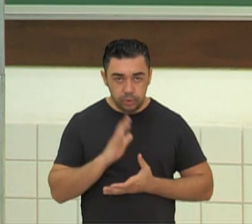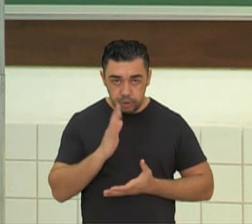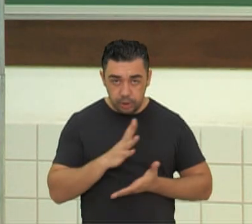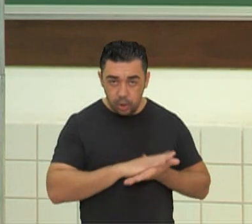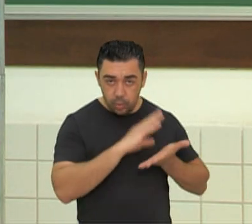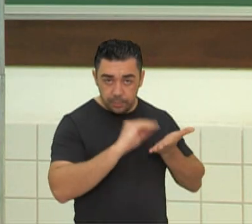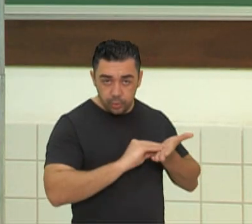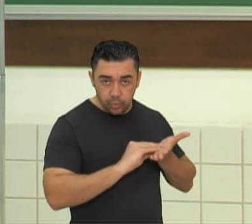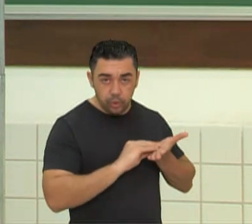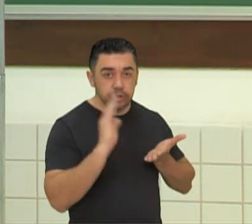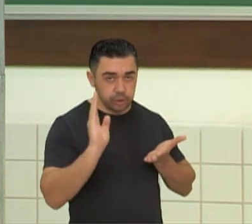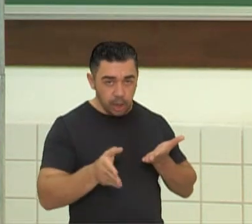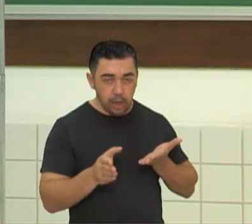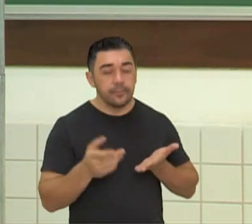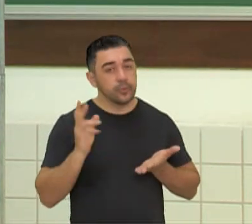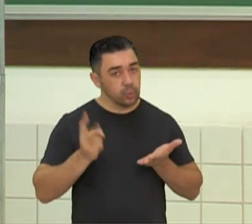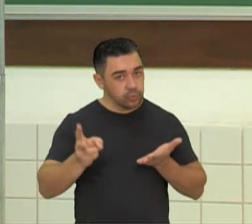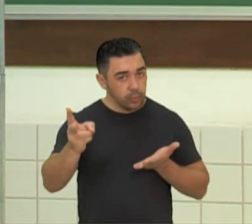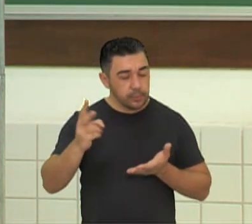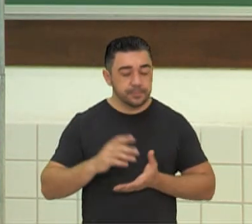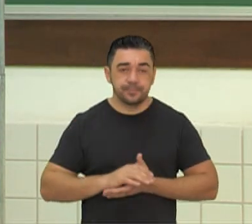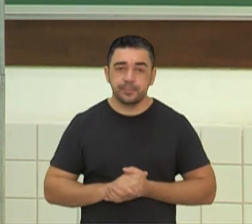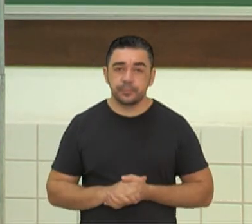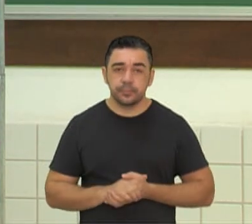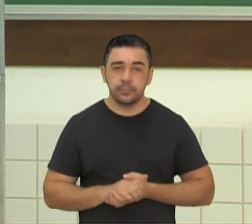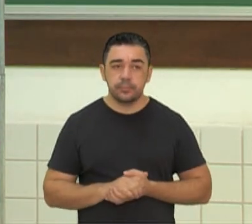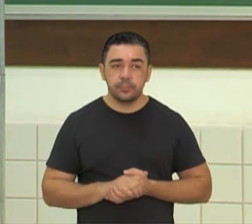Anotado? Vamos continuando então.